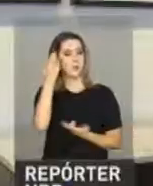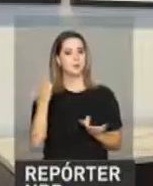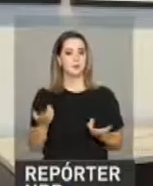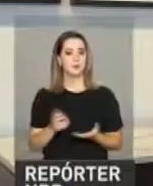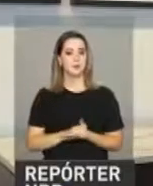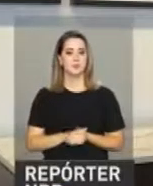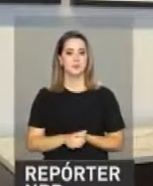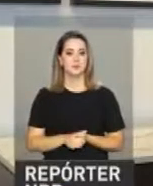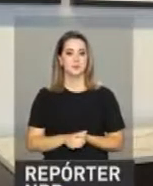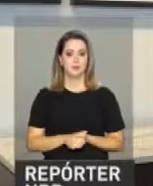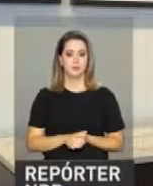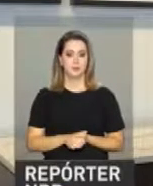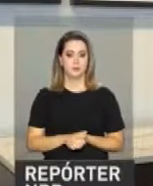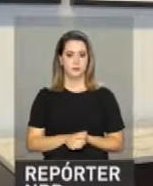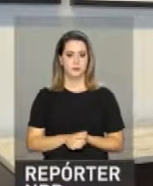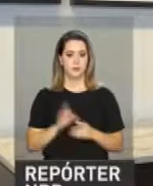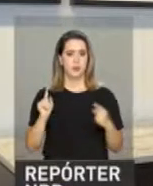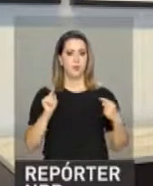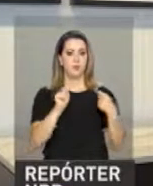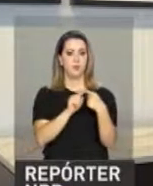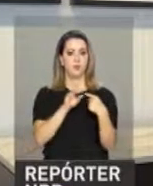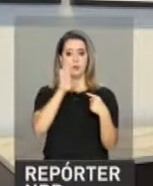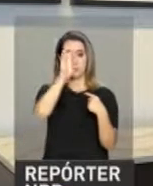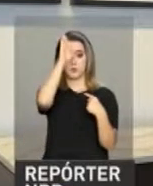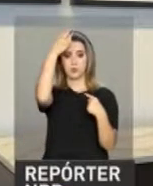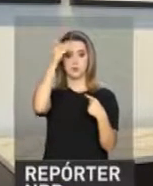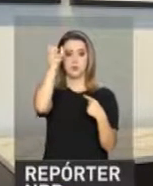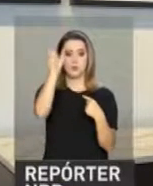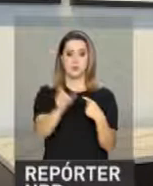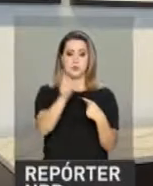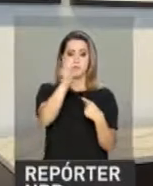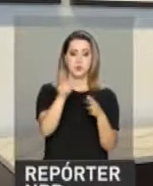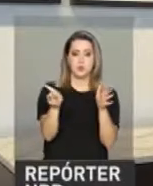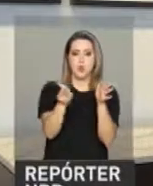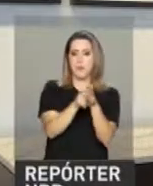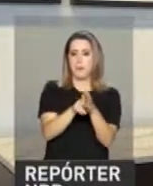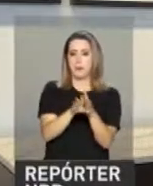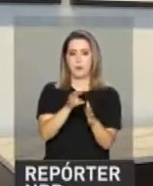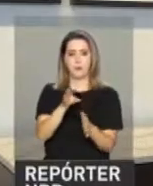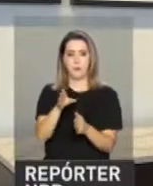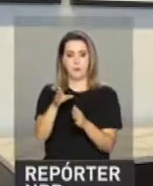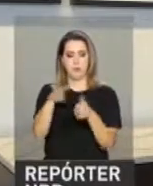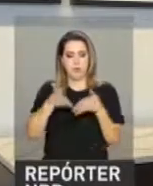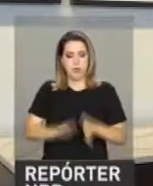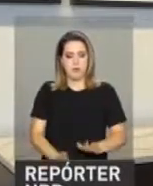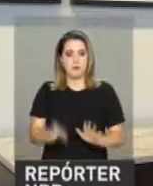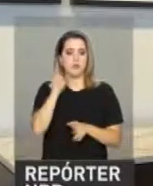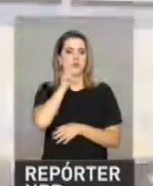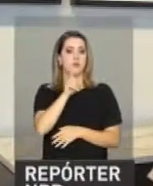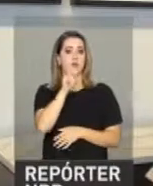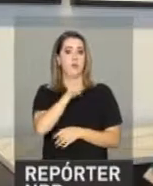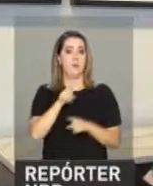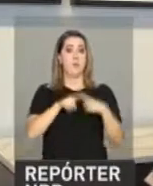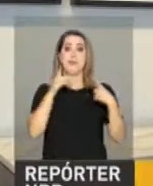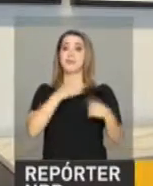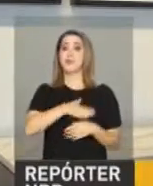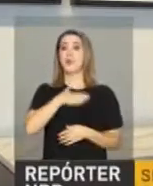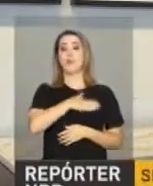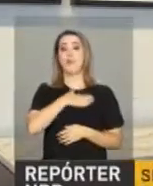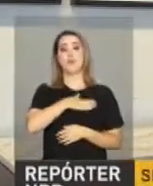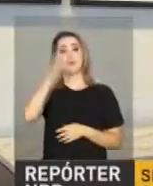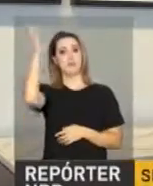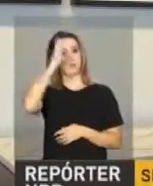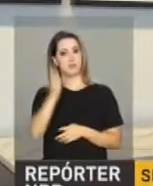O alvo principal são os americanos, são os cidadãos americanos que se interessam e gostam pelo Brasil. E